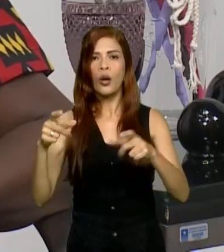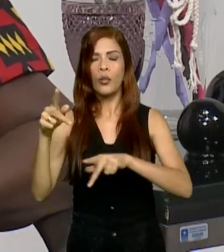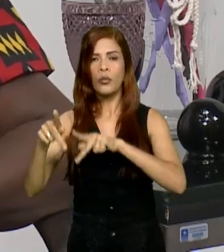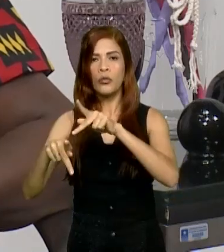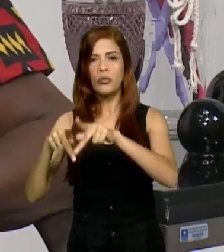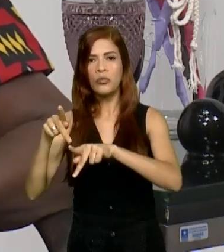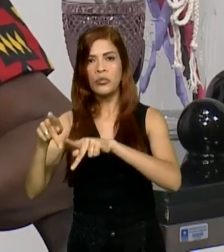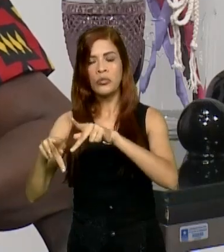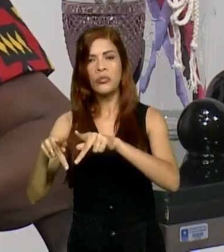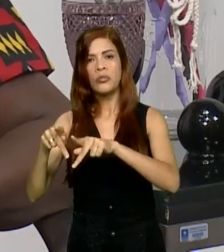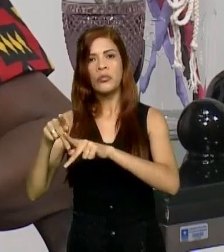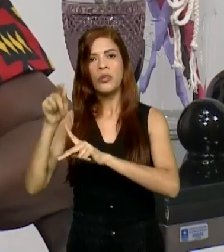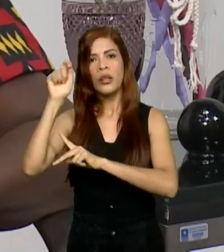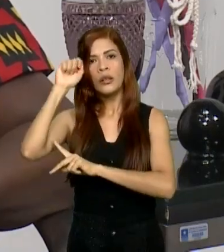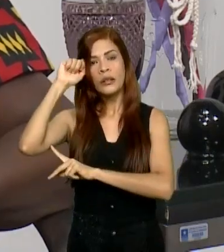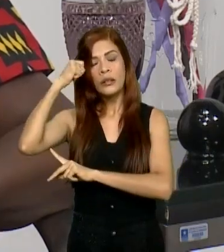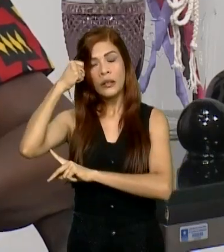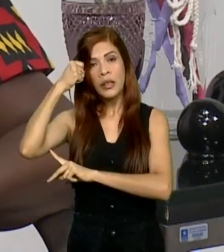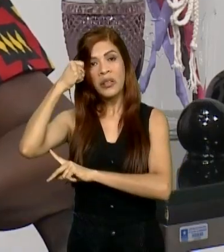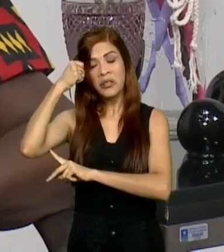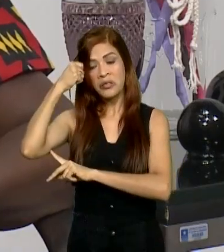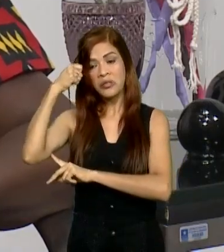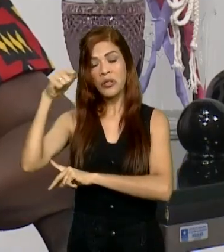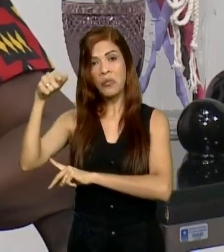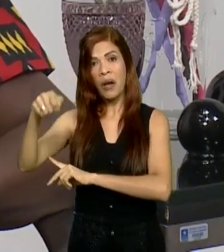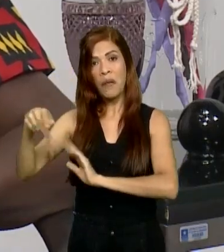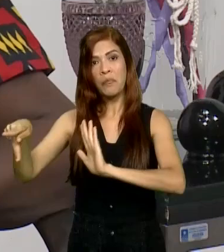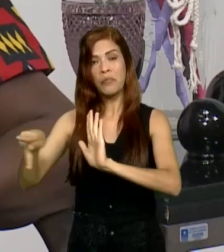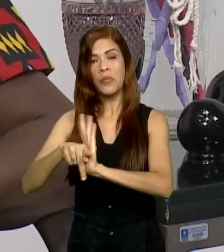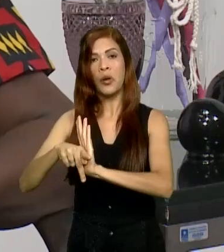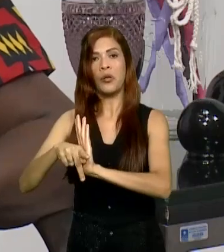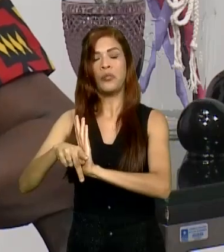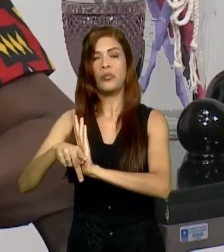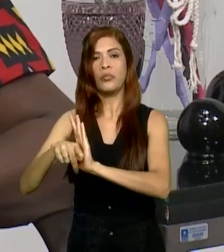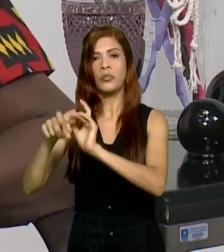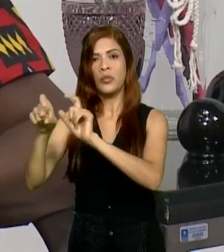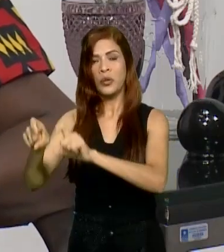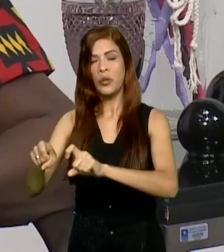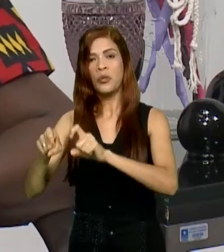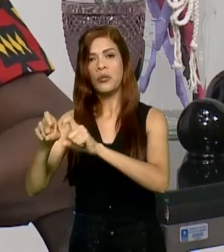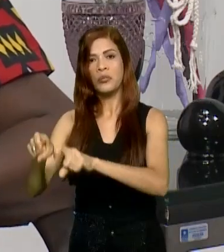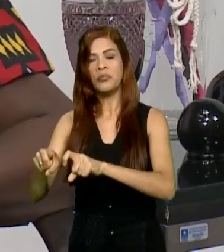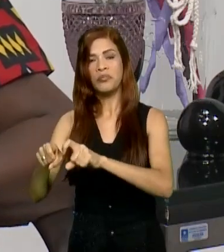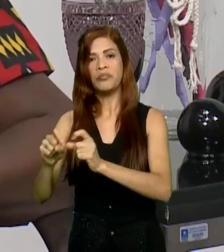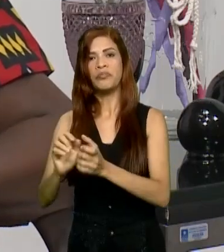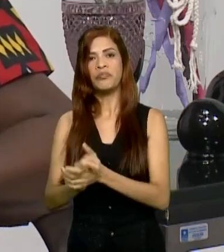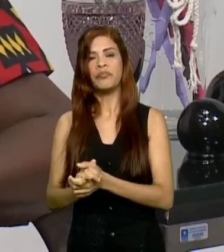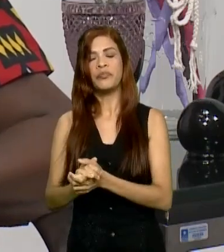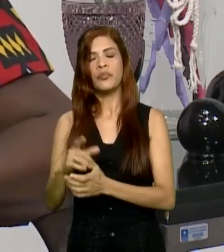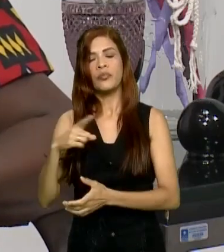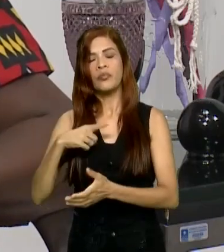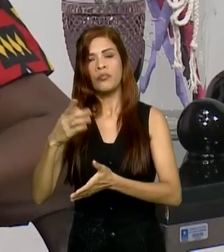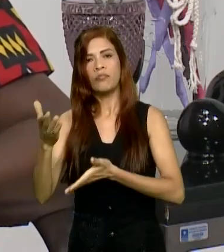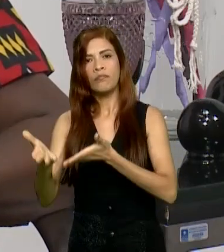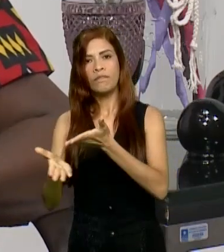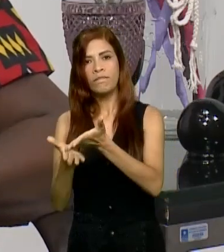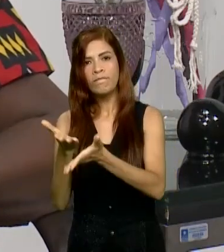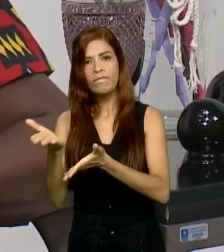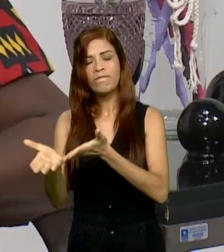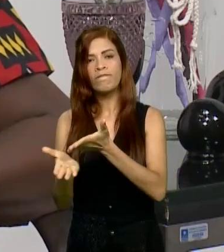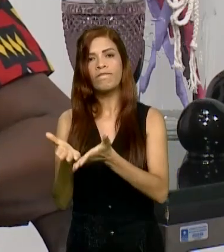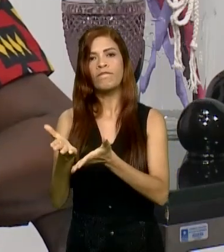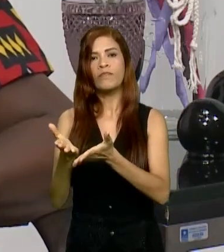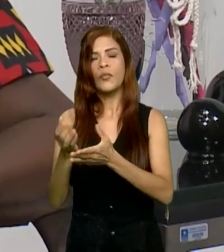mulheres, estão no campo e está sempre na frente, né? do cuidado, desde do